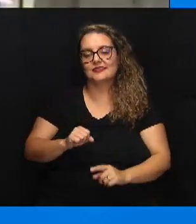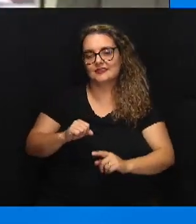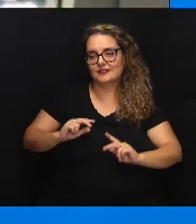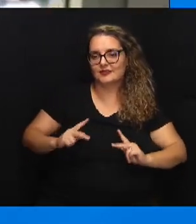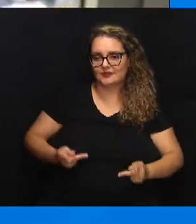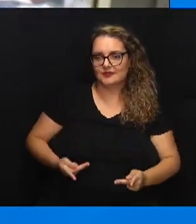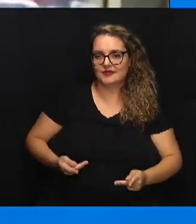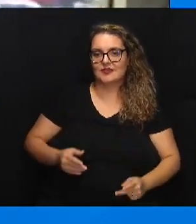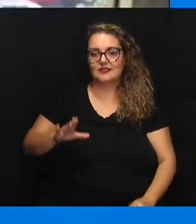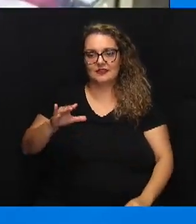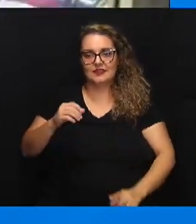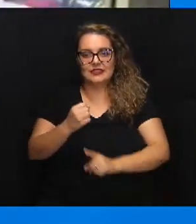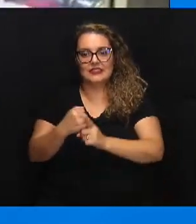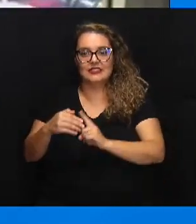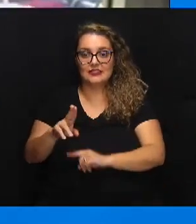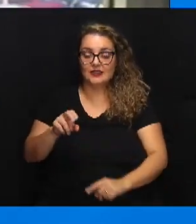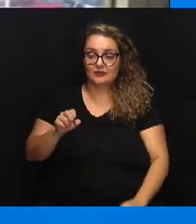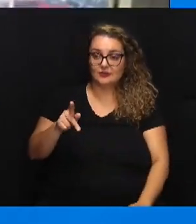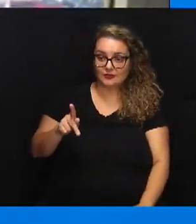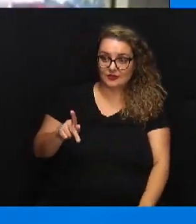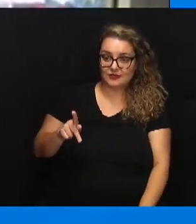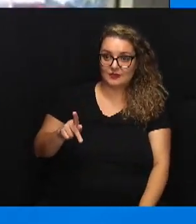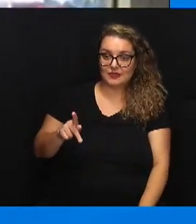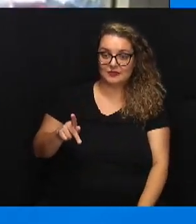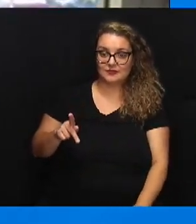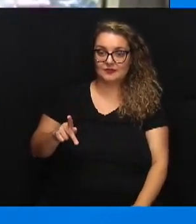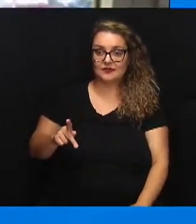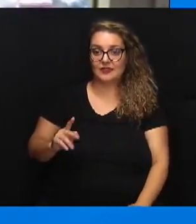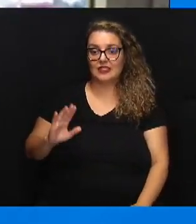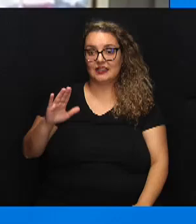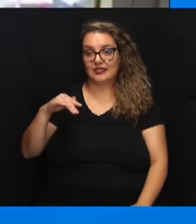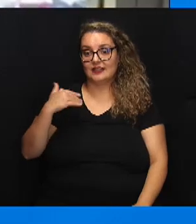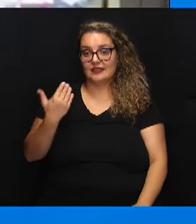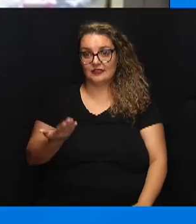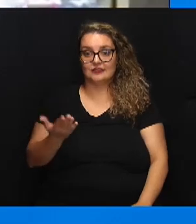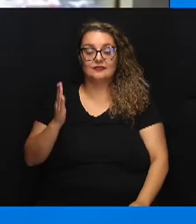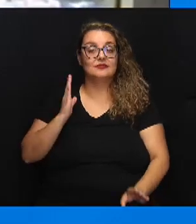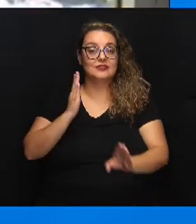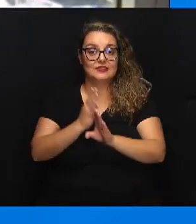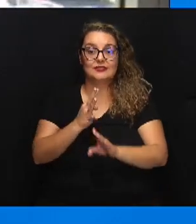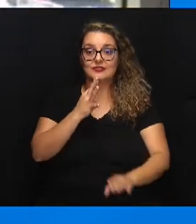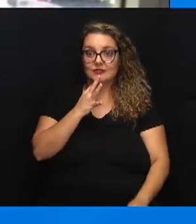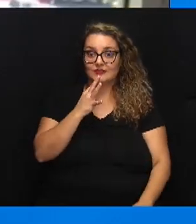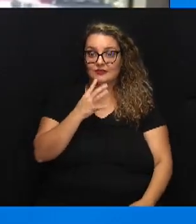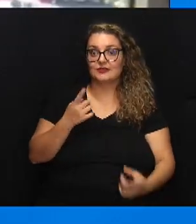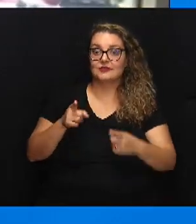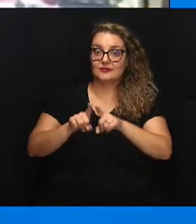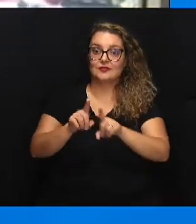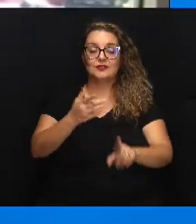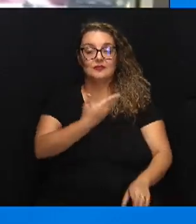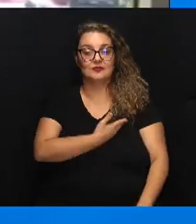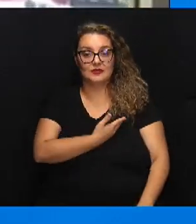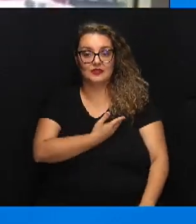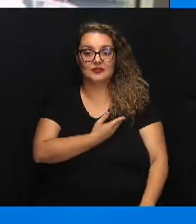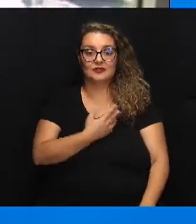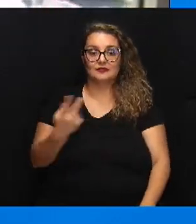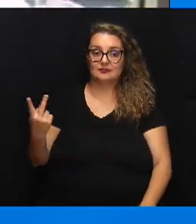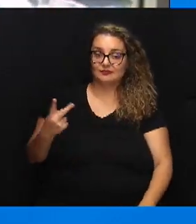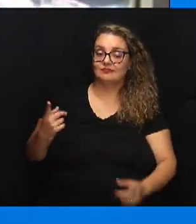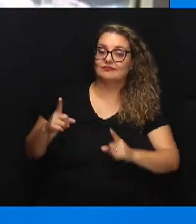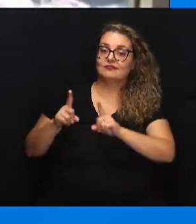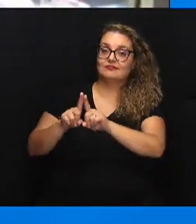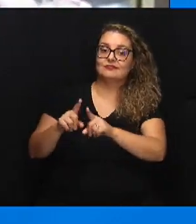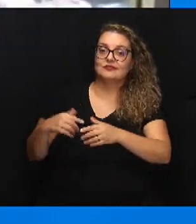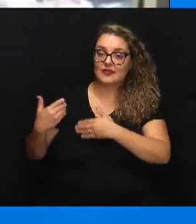curso de Ciências Sociais na USP, e assim que a gente se encontrou, se conheceu, a gente ficou amigo e somos companheiros desde